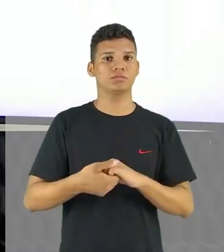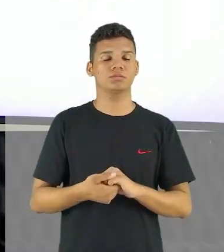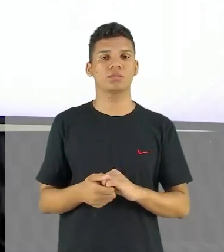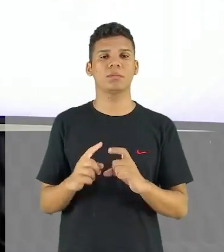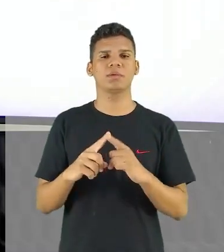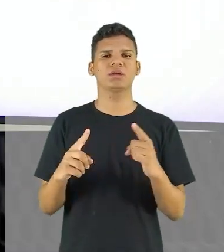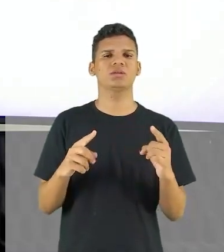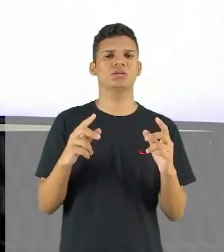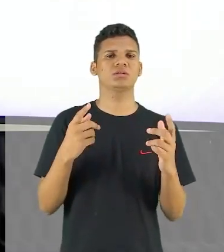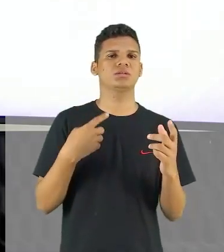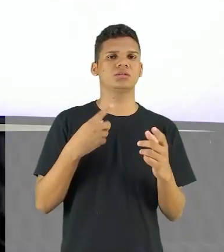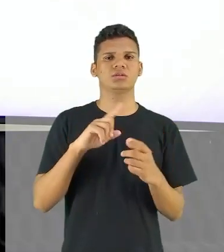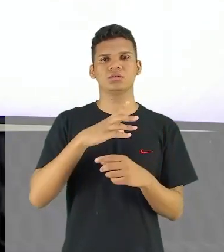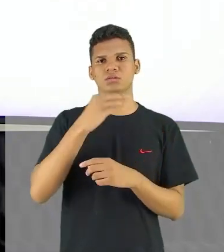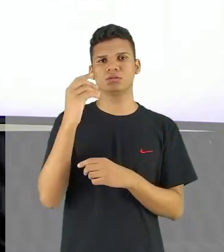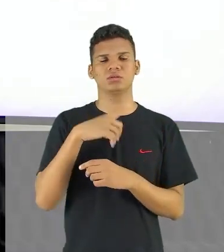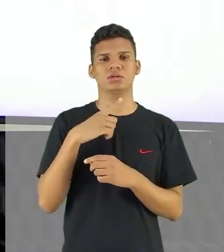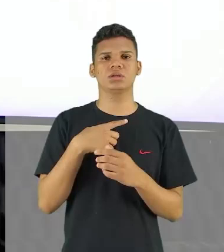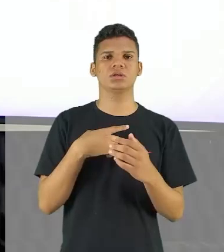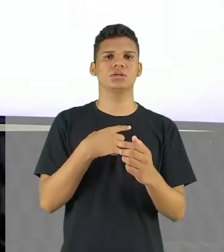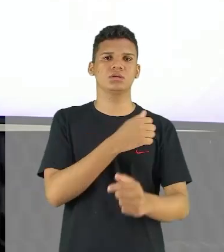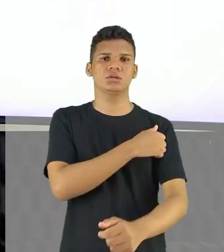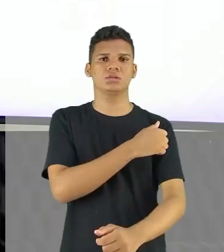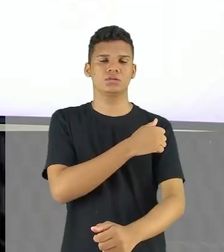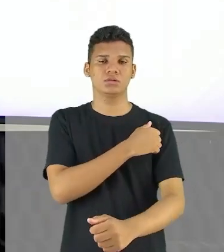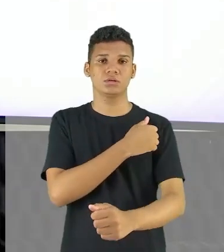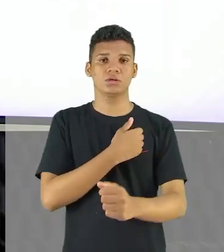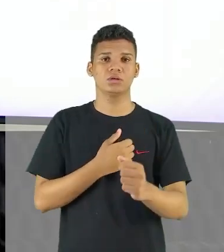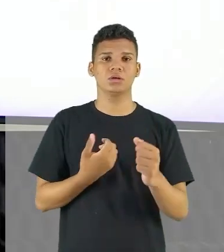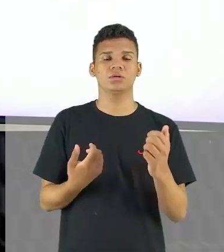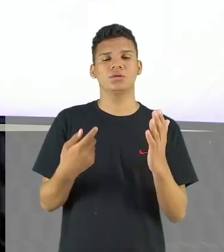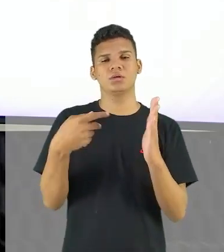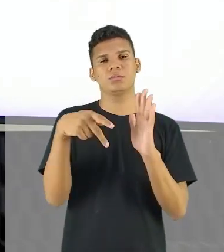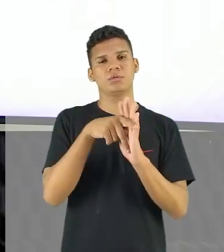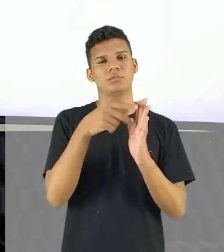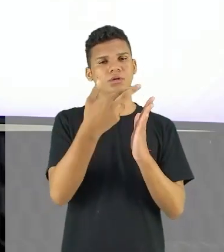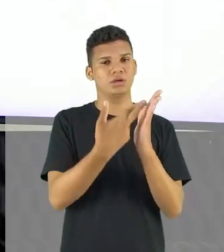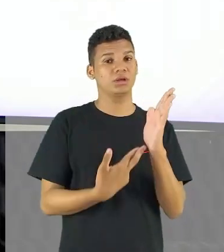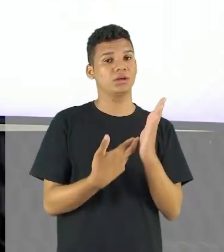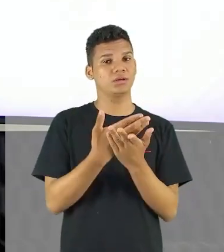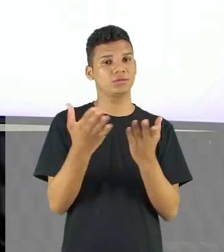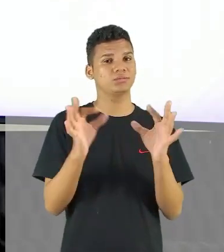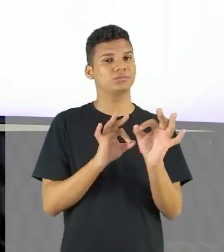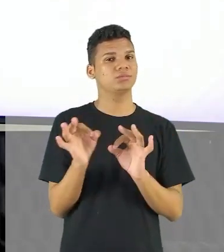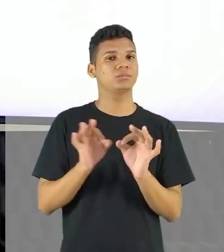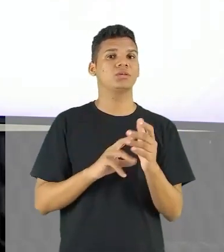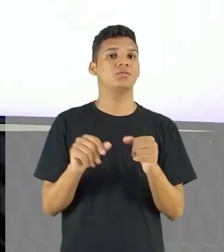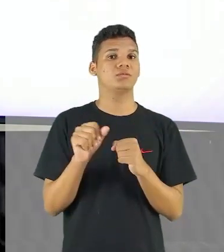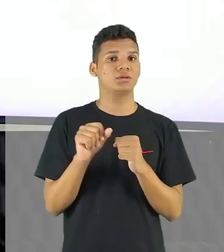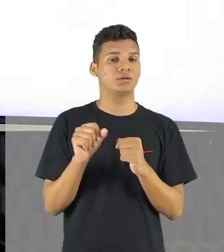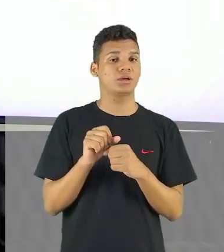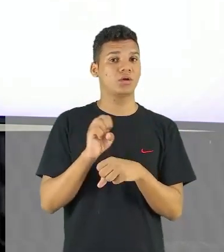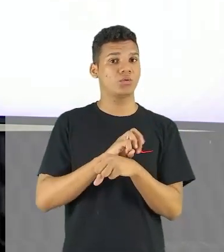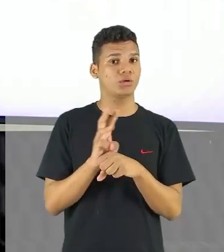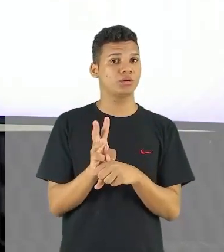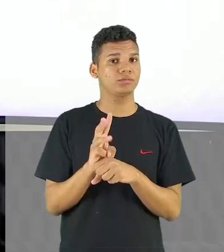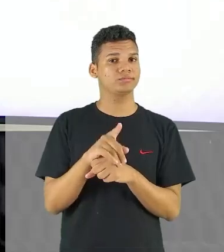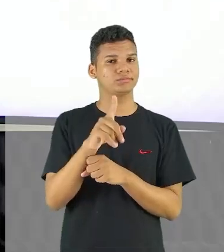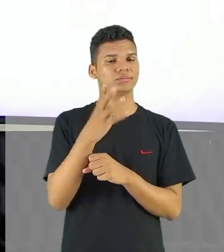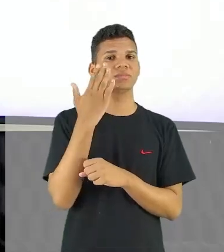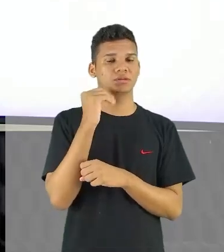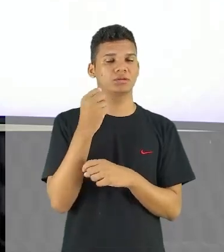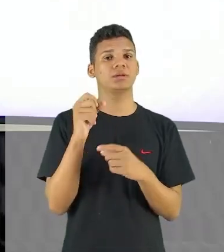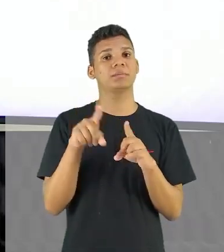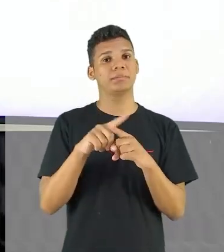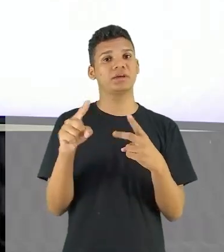esqueça, temos aulas de redação preparada para você que vai fazer o EMA. Você que vai fazer